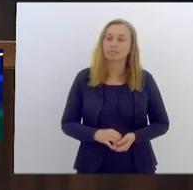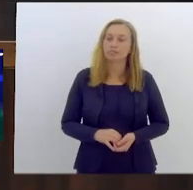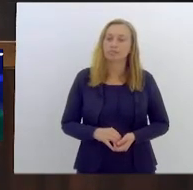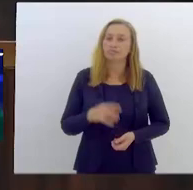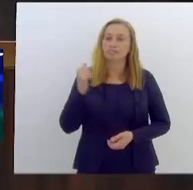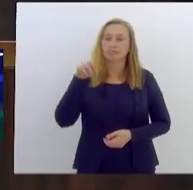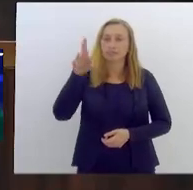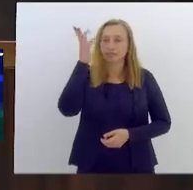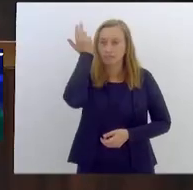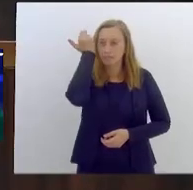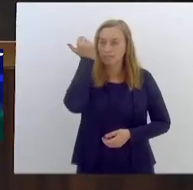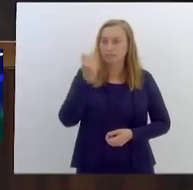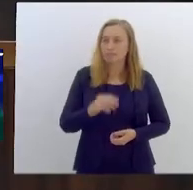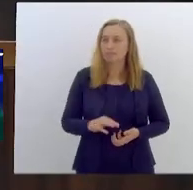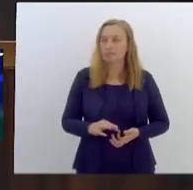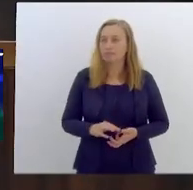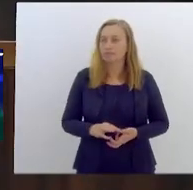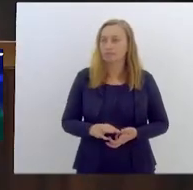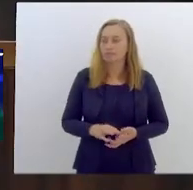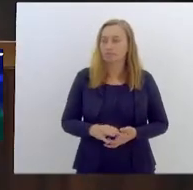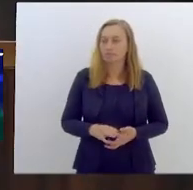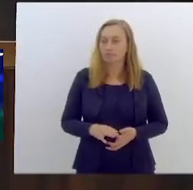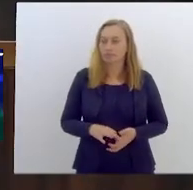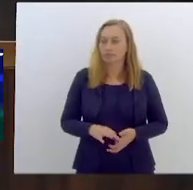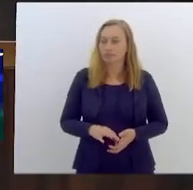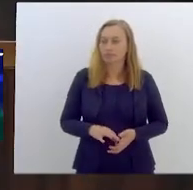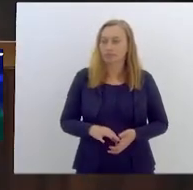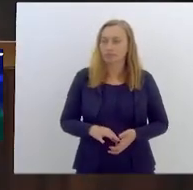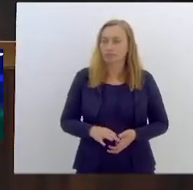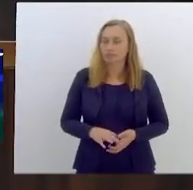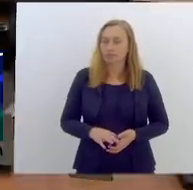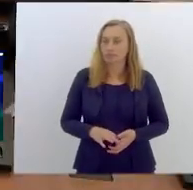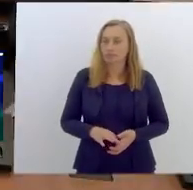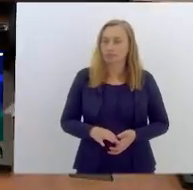deputada Eliomar Coelho. A